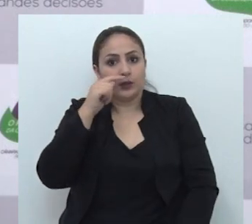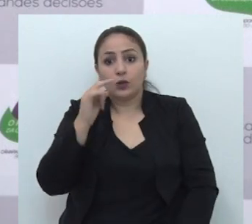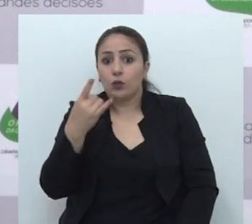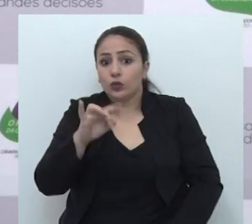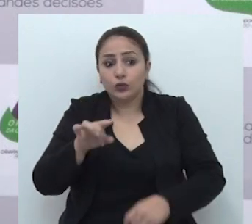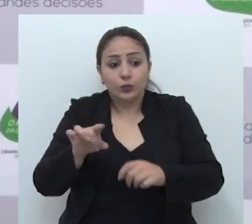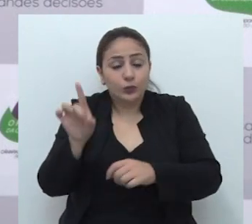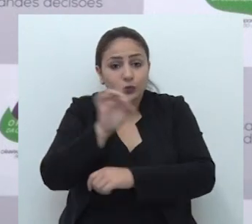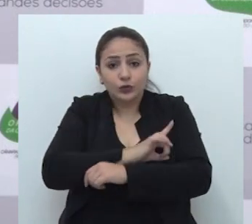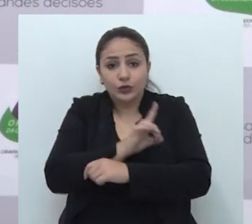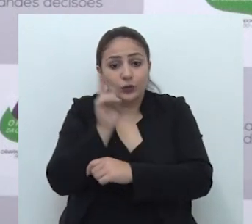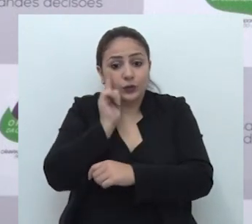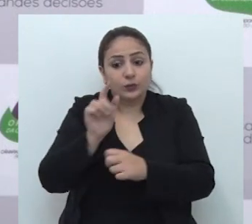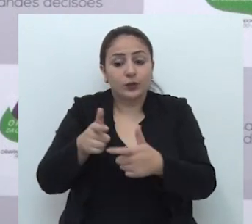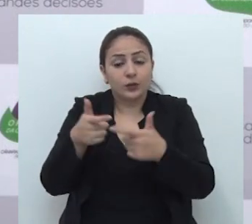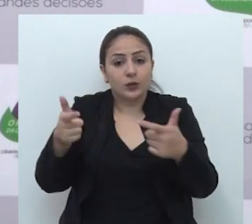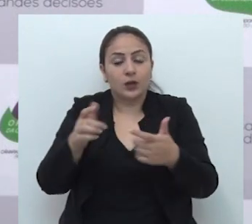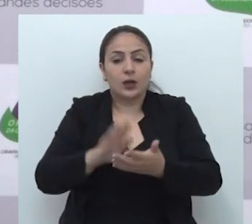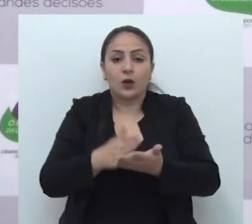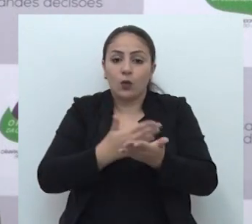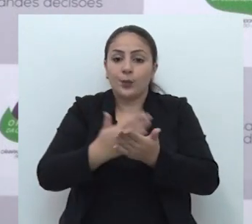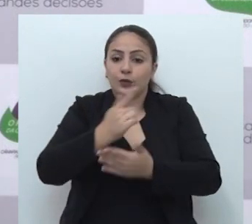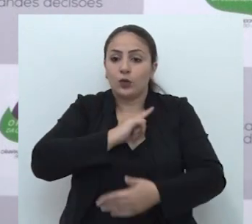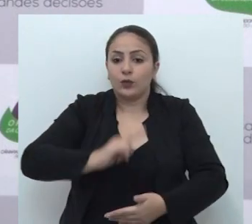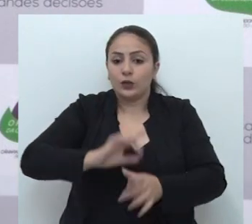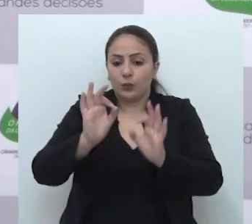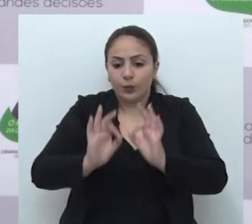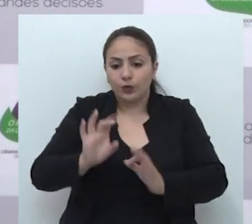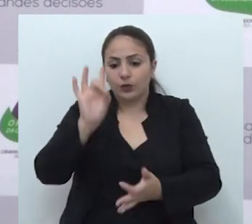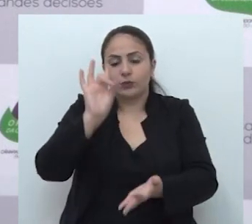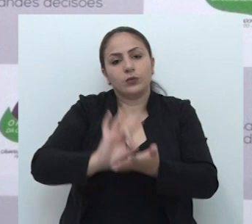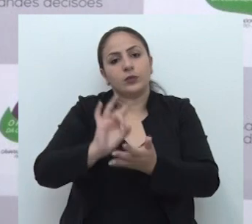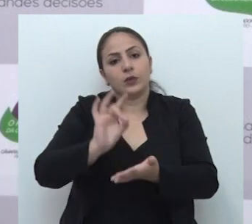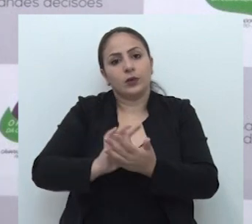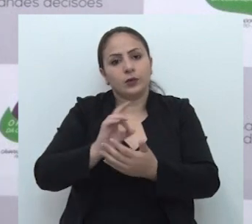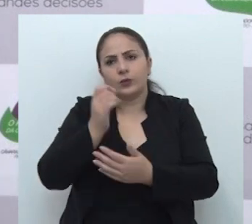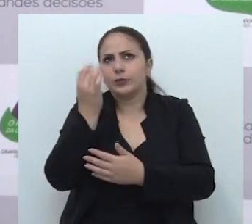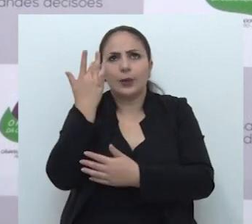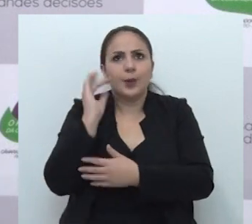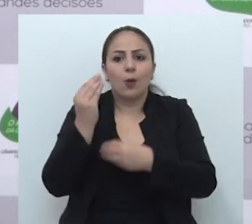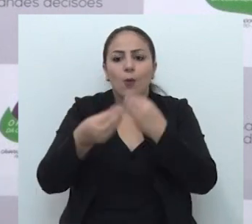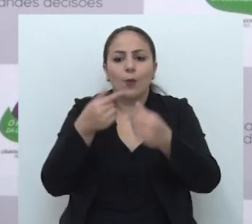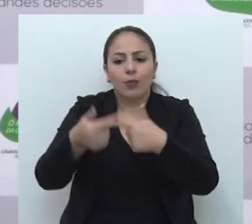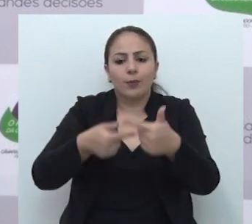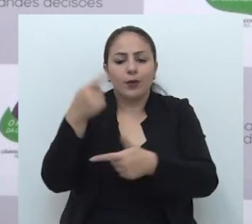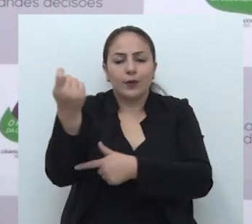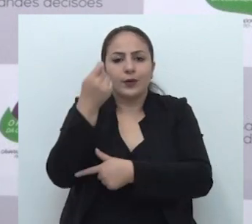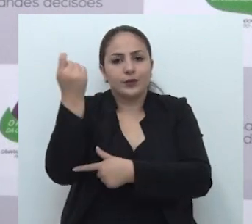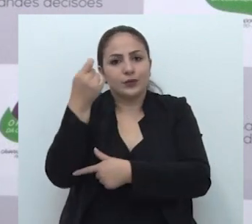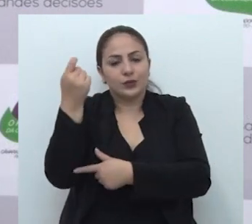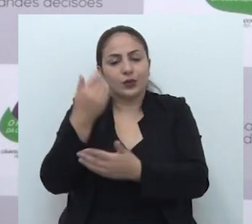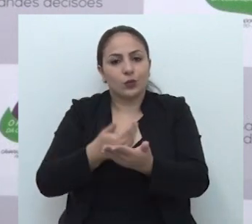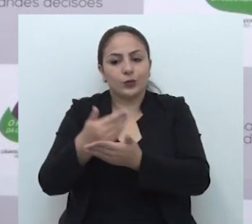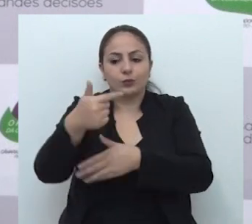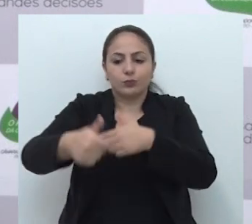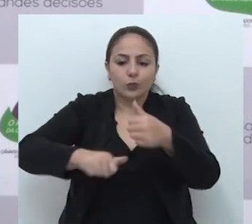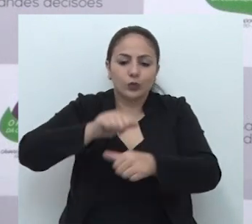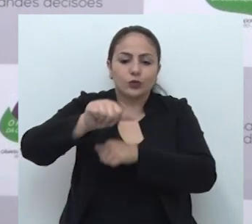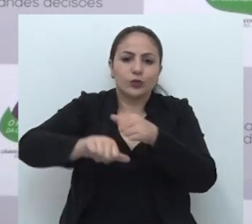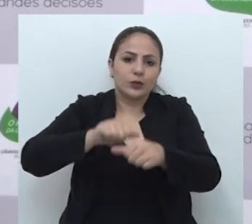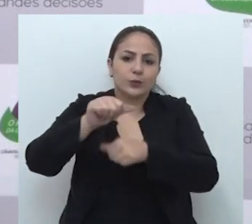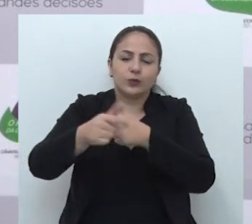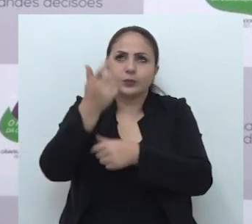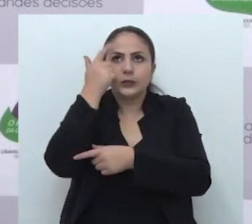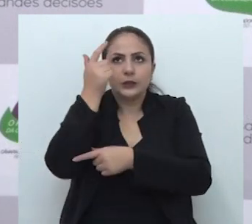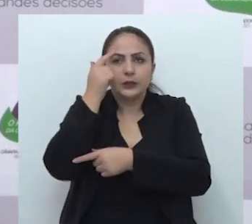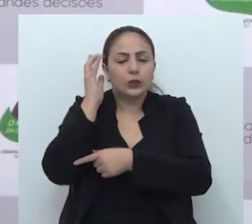governo adentrou no primeiro ano sem um projeto consolidado, sem uma ideia de como deveria trabalhar o Rio Grande do Sul, e isso foi sendo